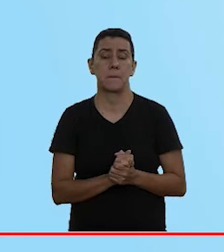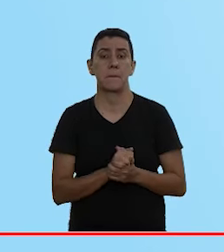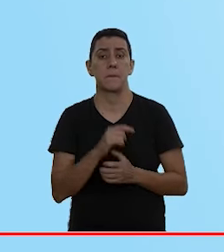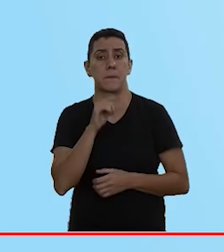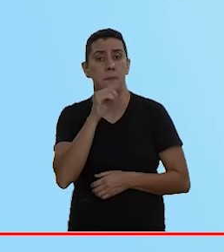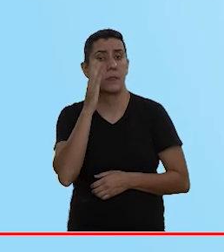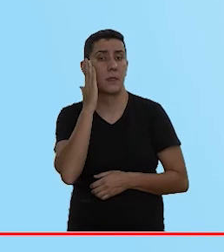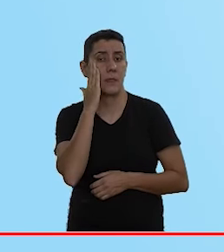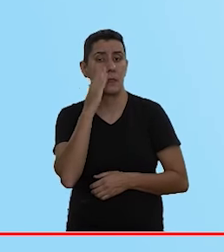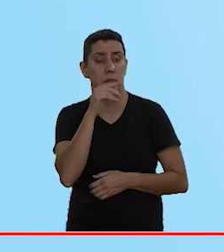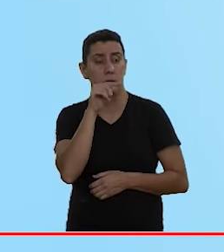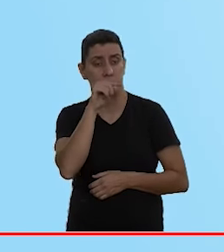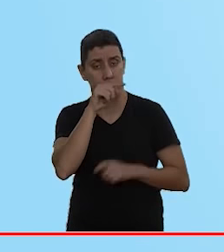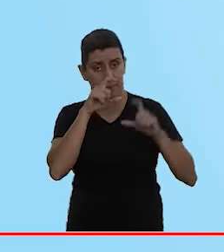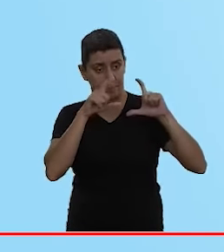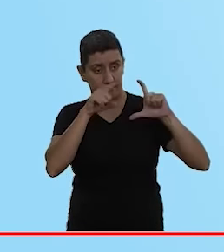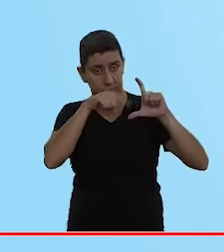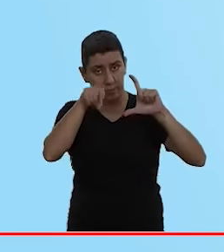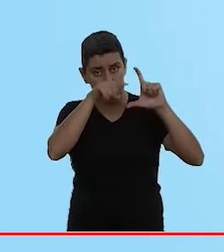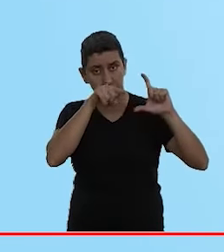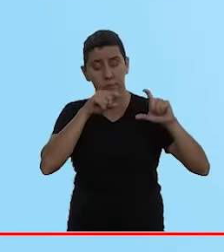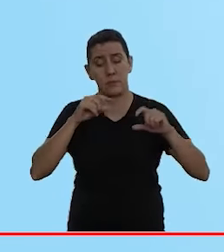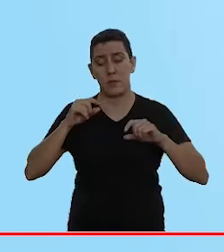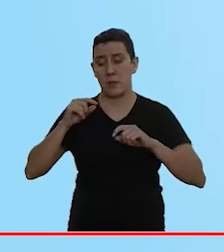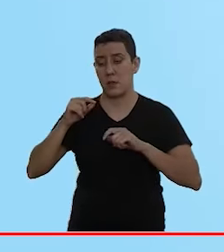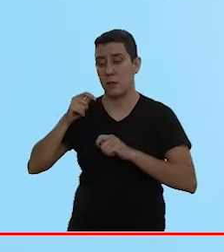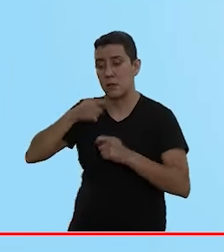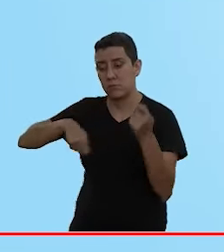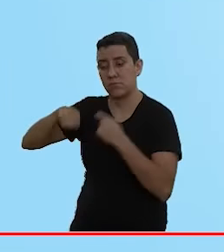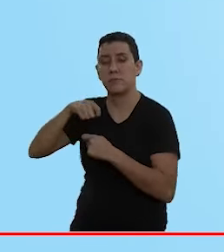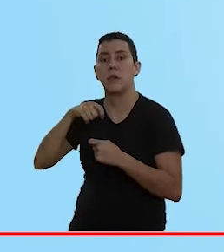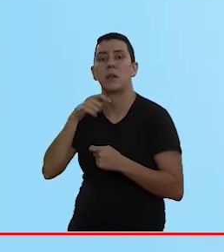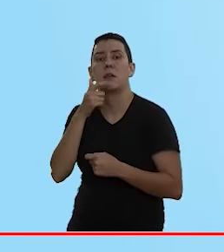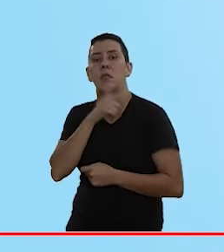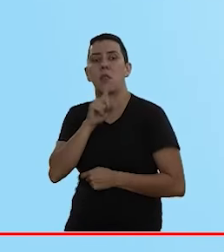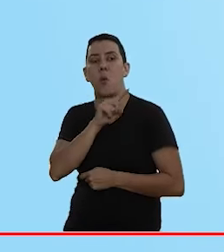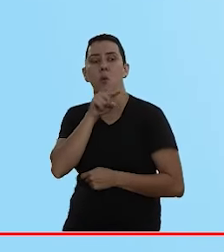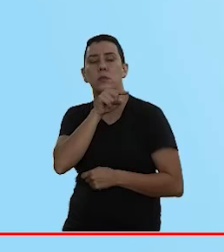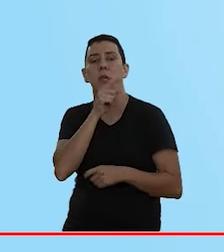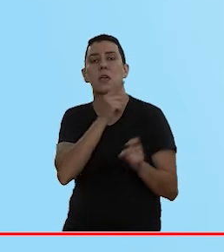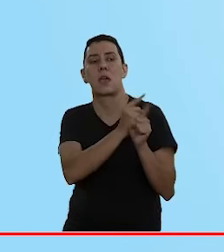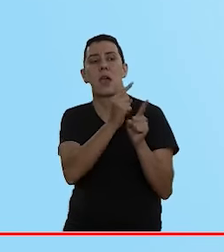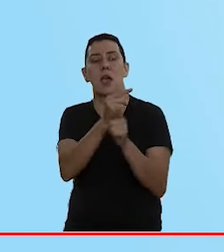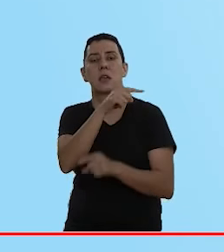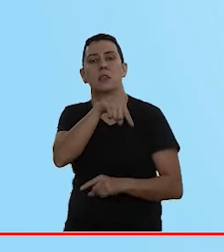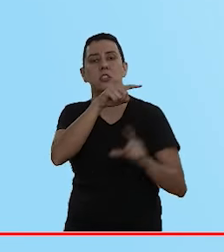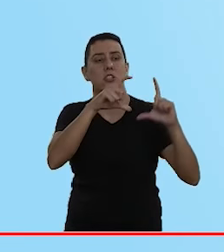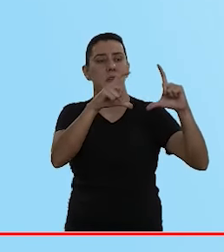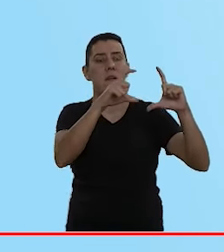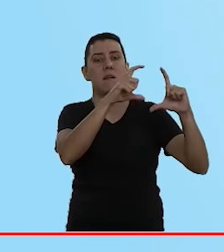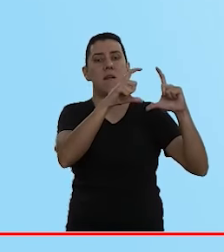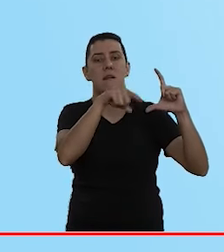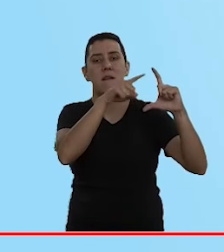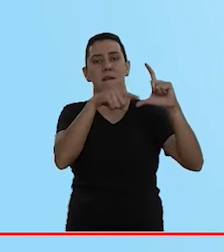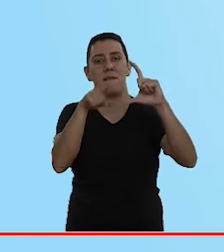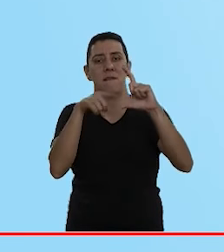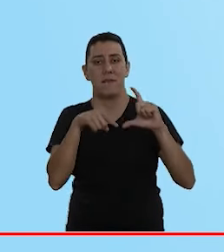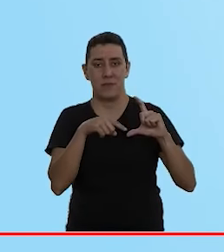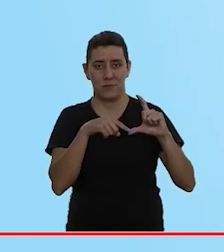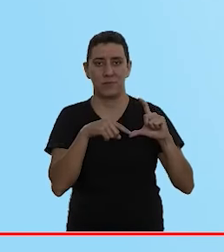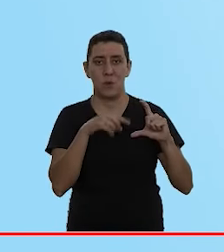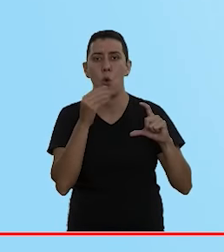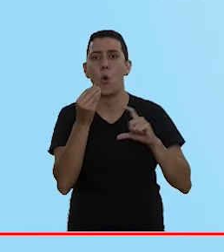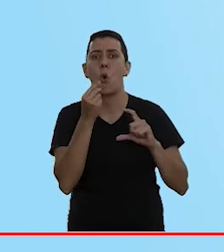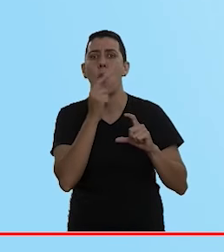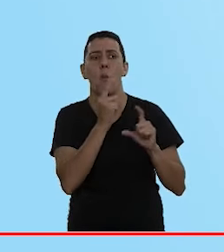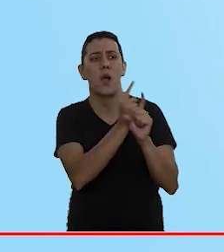tem uma certa... O mercado, né, observa uma certa dificuldade em detectar, porque para fazer a detecção desses